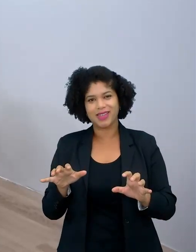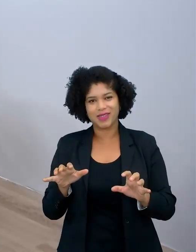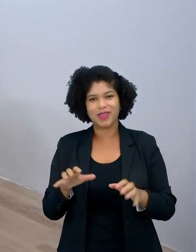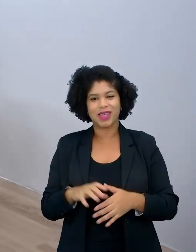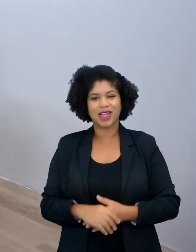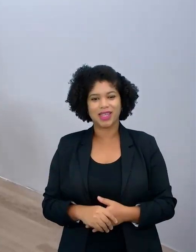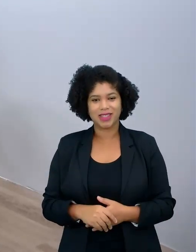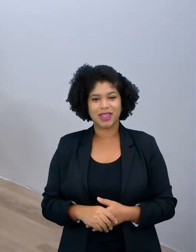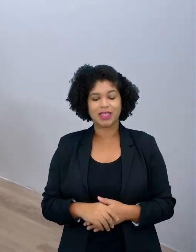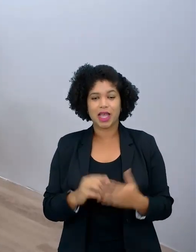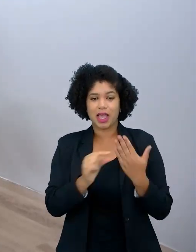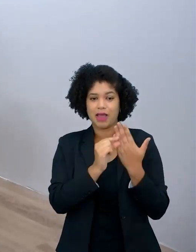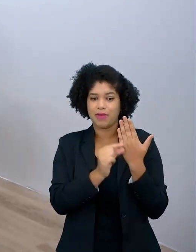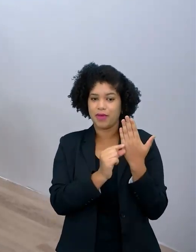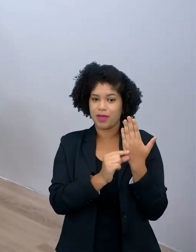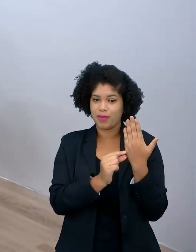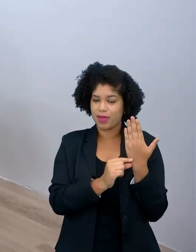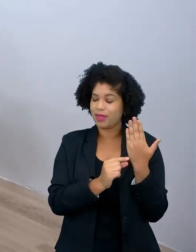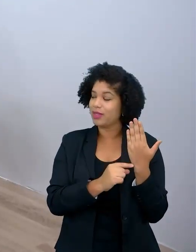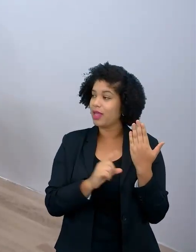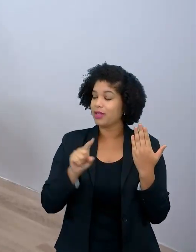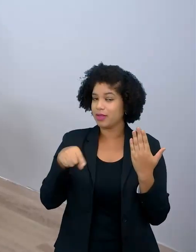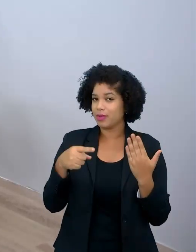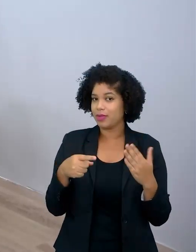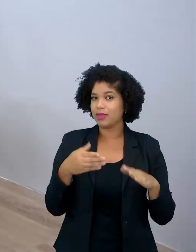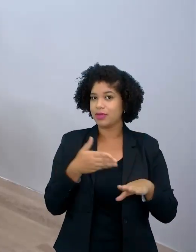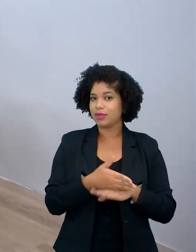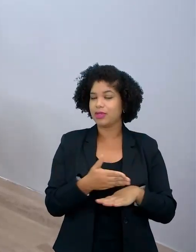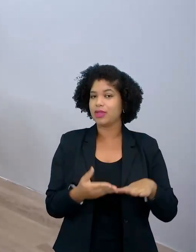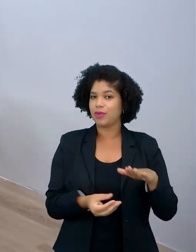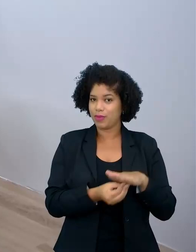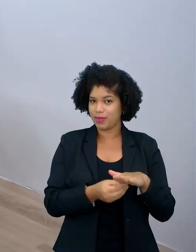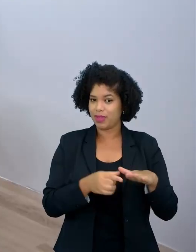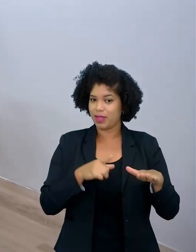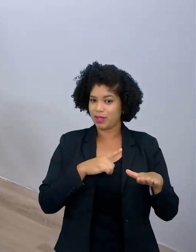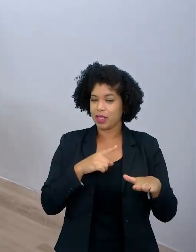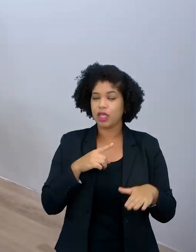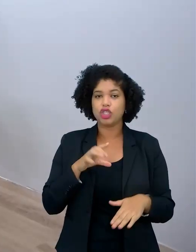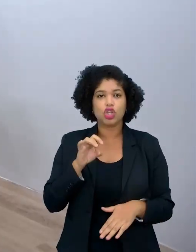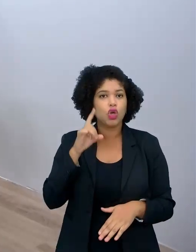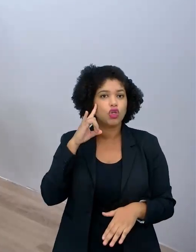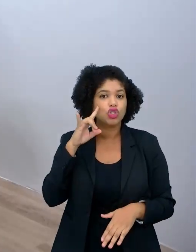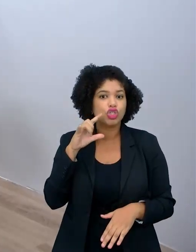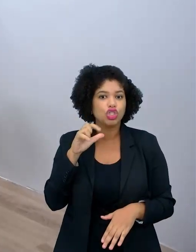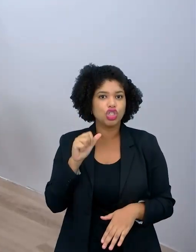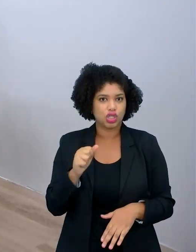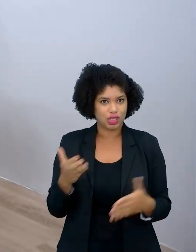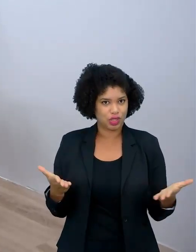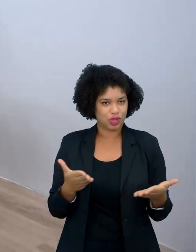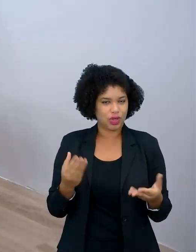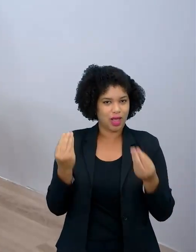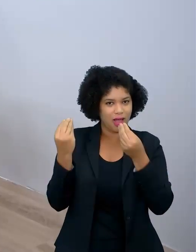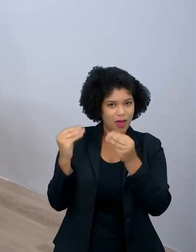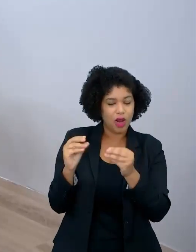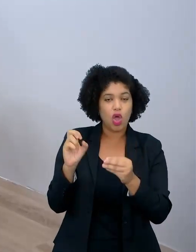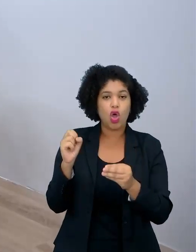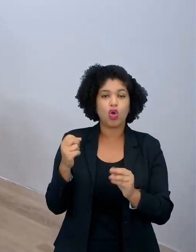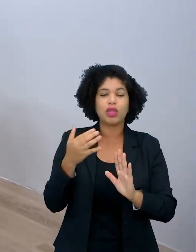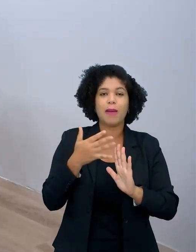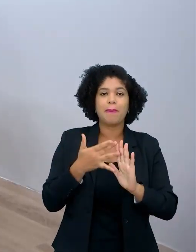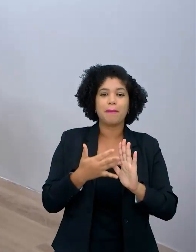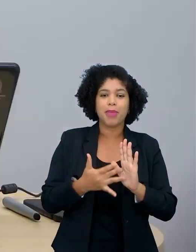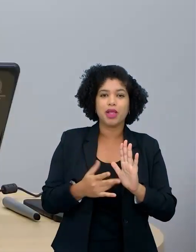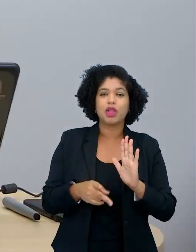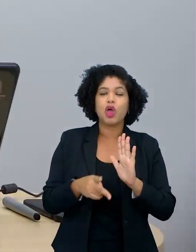tem as referências bibliográficas, daqui a pouquinho vai estar no repositório, lembrando que é só buscar pela data que vocês conseguem encontrar, ou então na playlist do